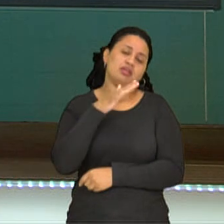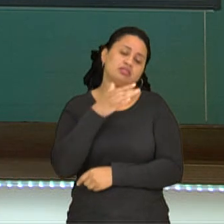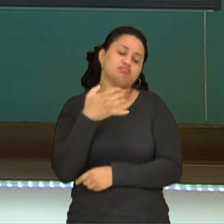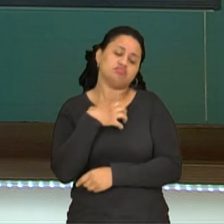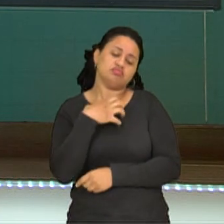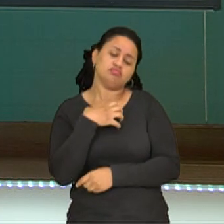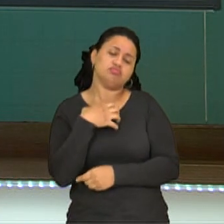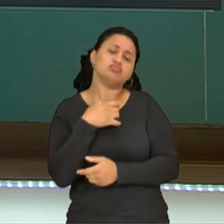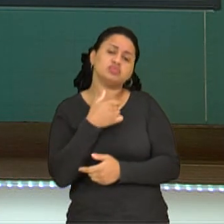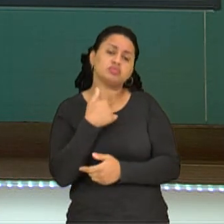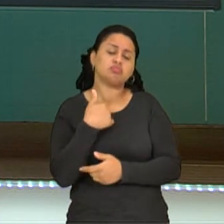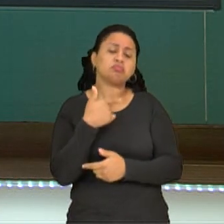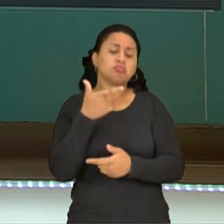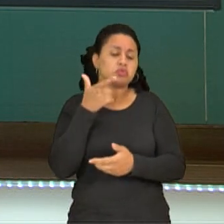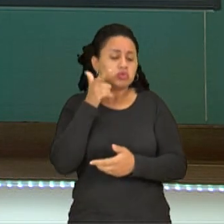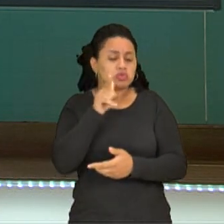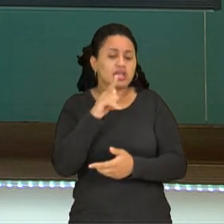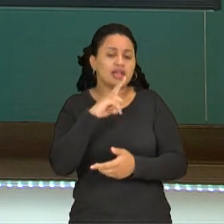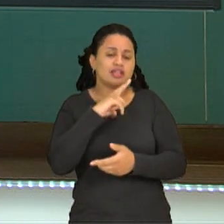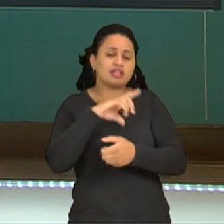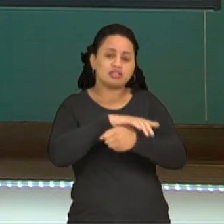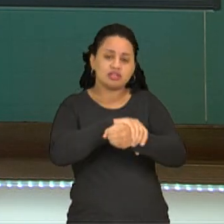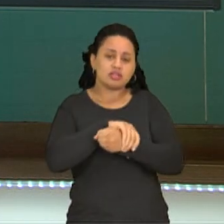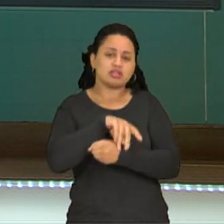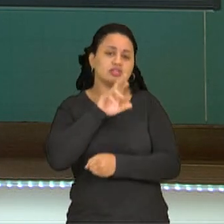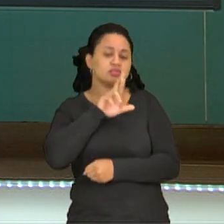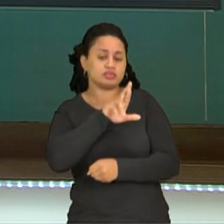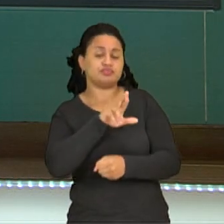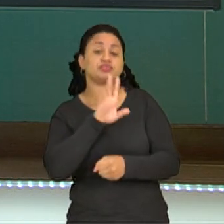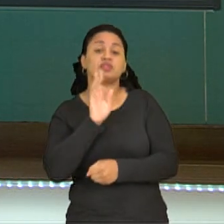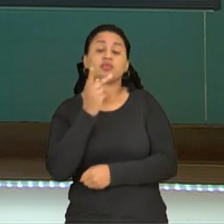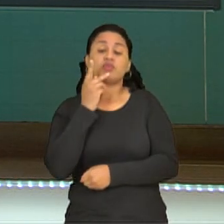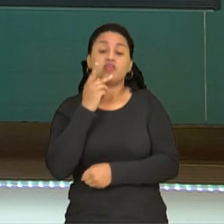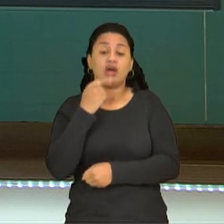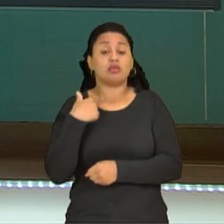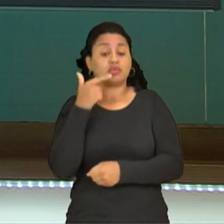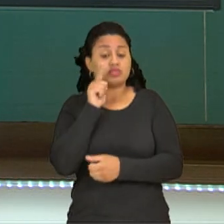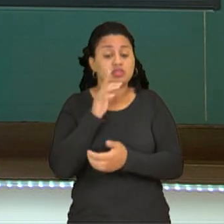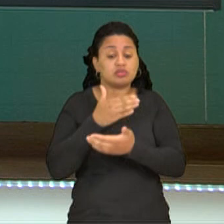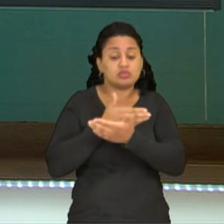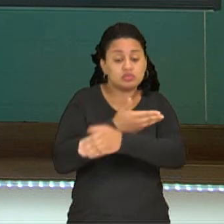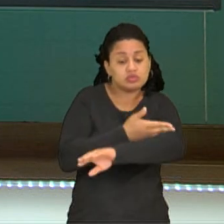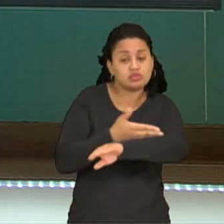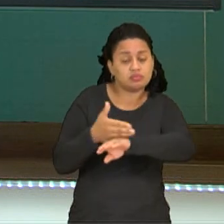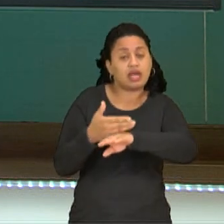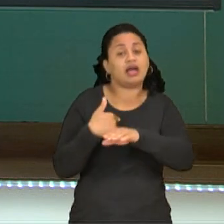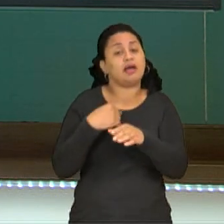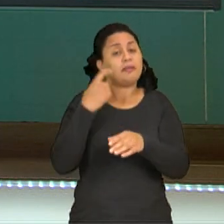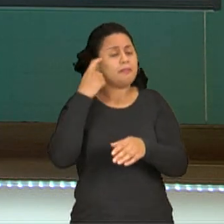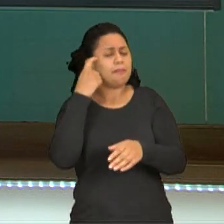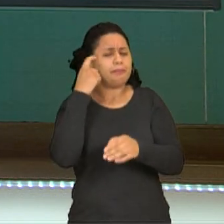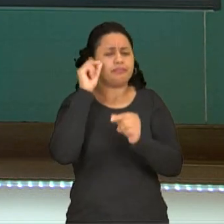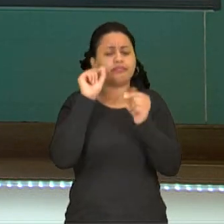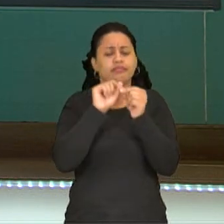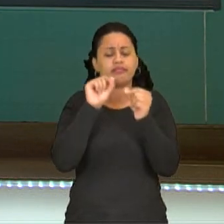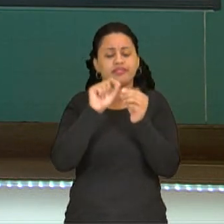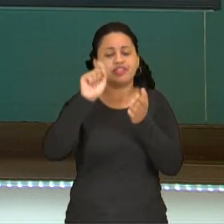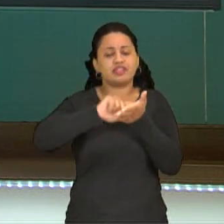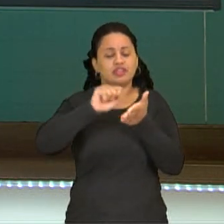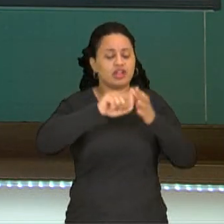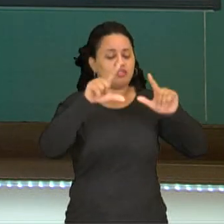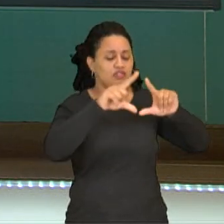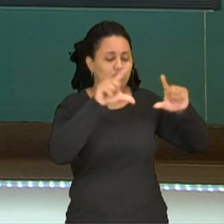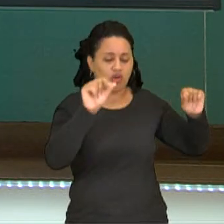confortável. Sempre eu digo o seguinte, para você ir se adequando, sempre pense no que você vai fazer e escreva cada vez a fórmula.